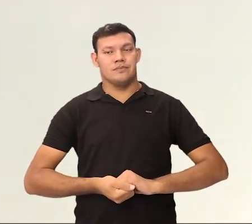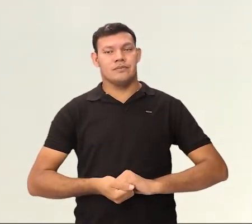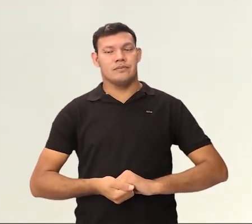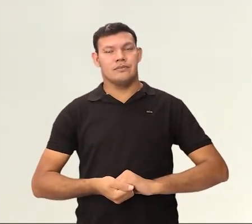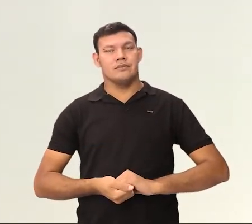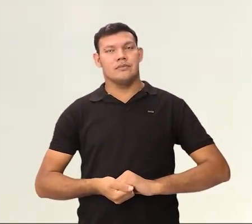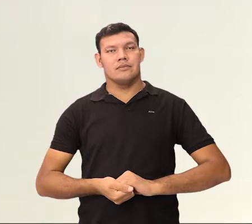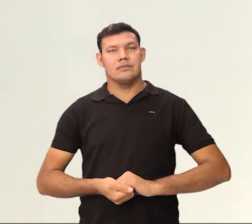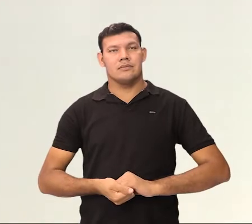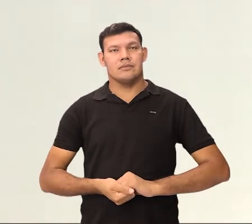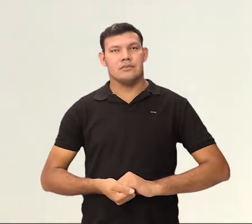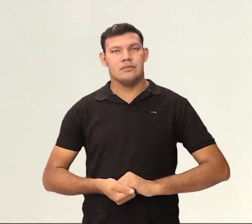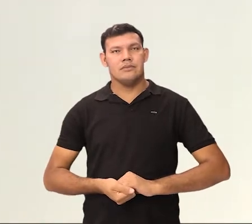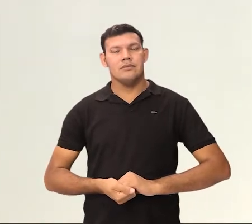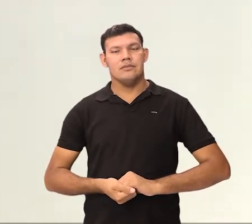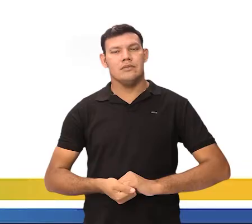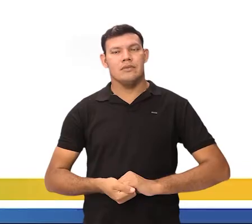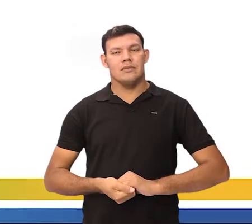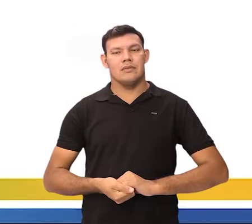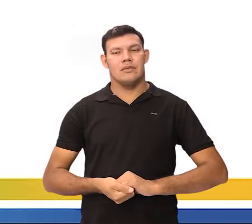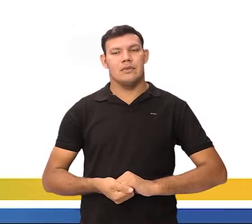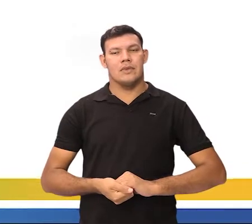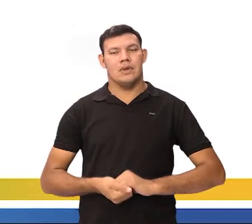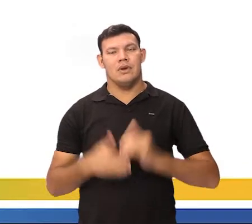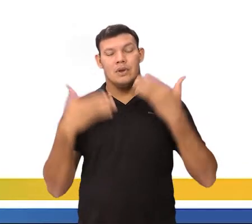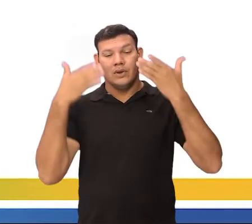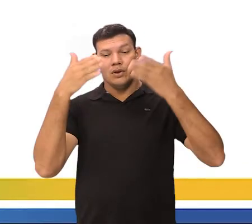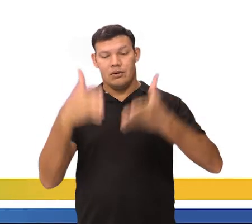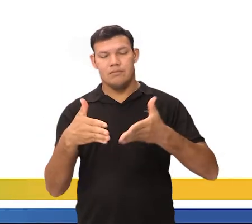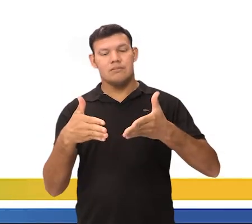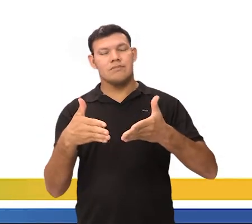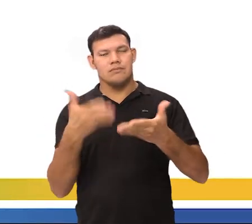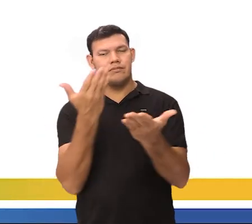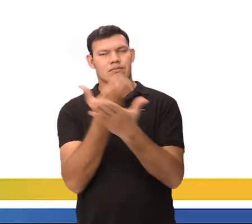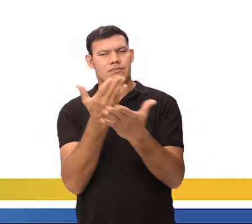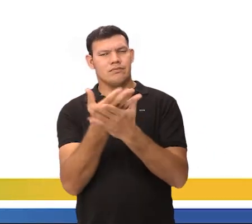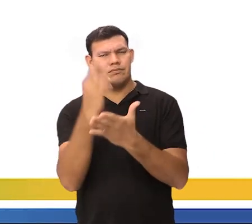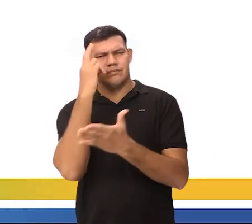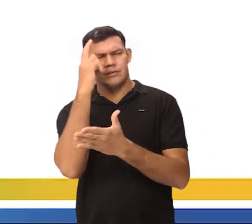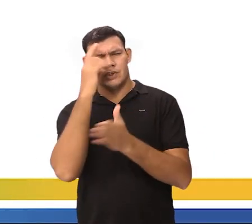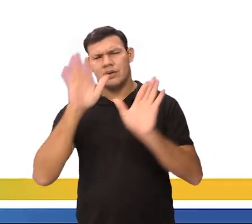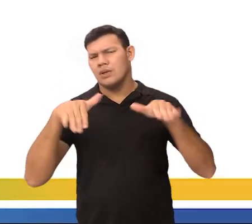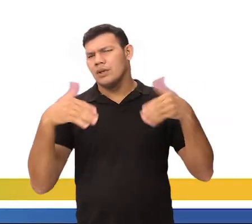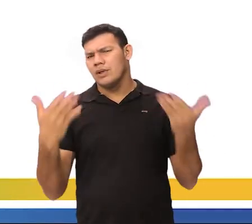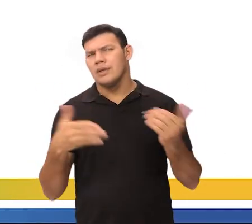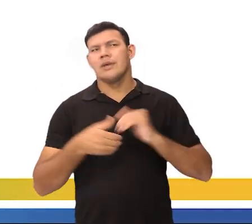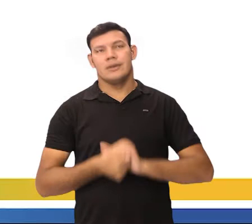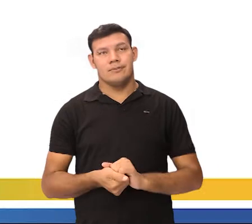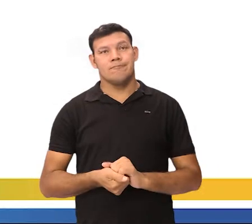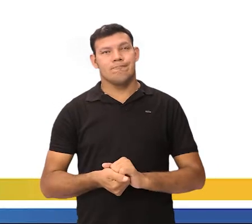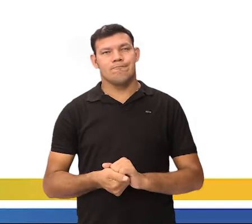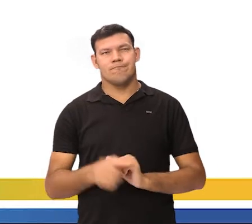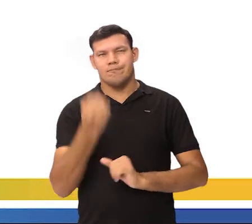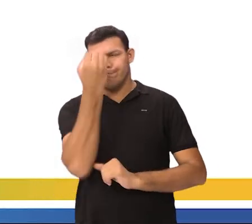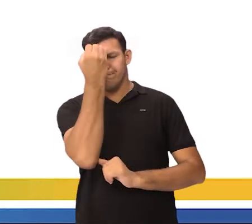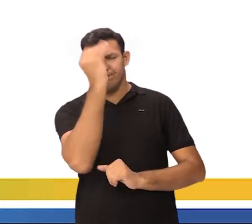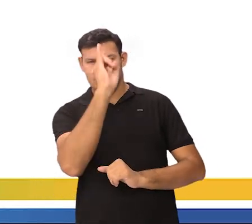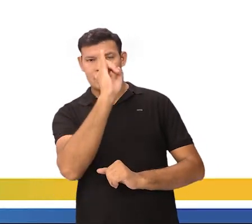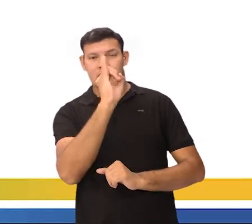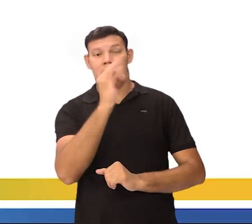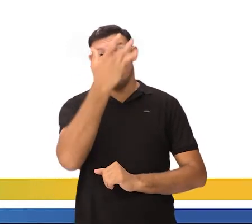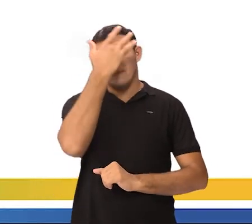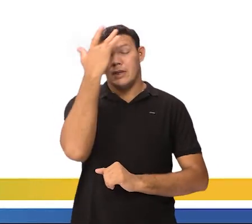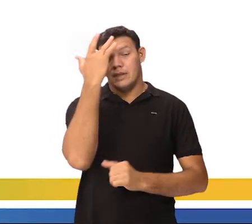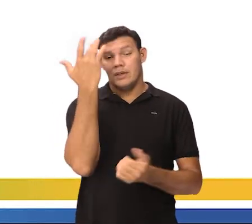aí, continuando, qual o objeto de estudo da história? Como eu falei para vocês, e aí tem até uma ideia que é de outro historiador, que é